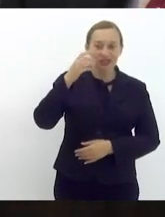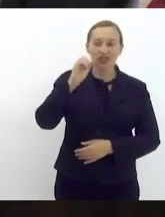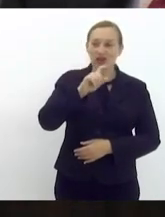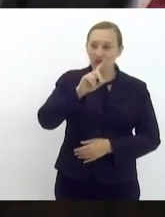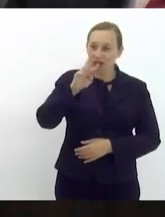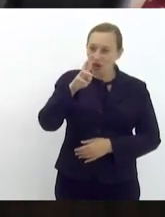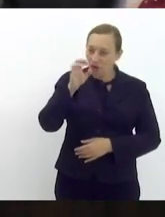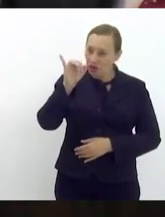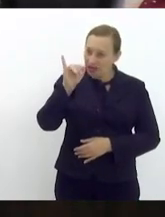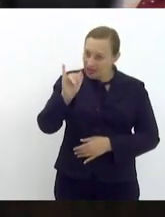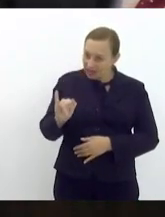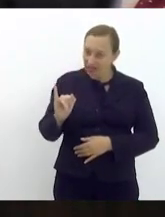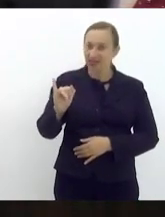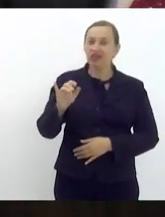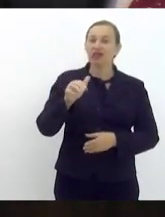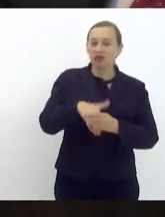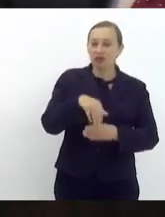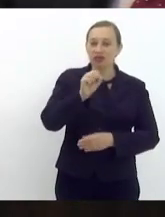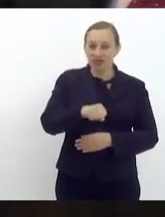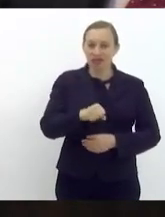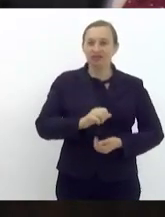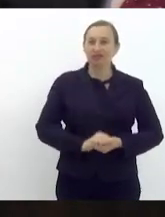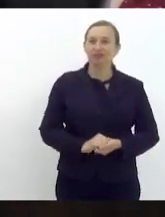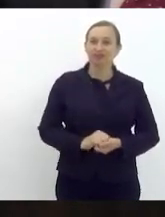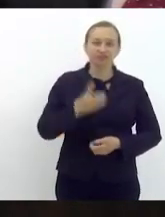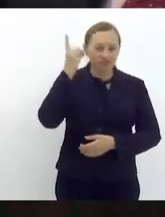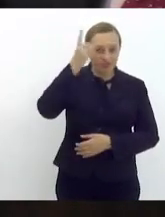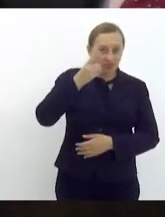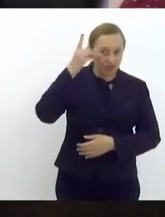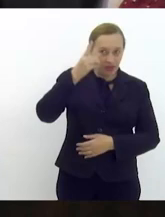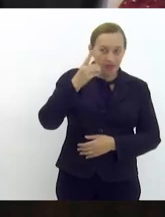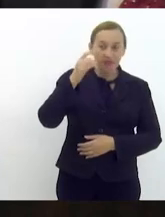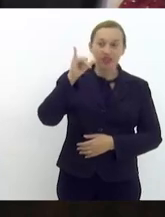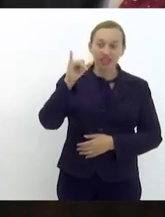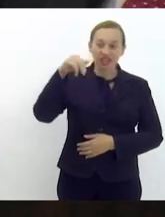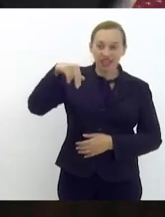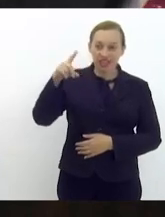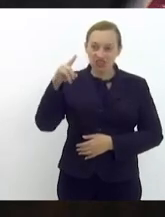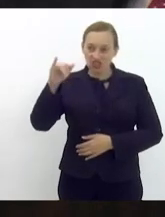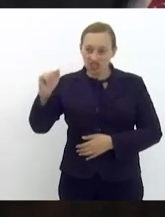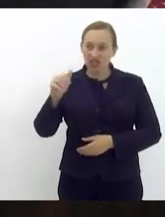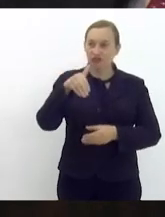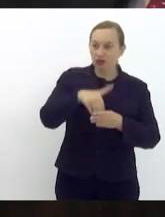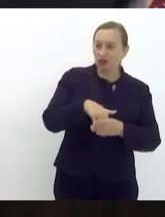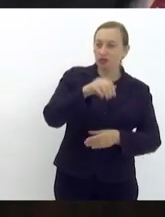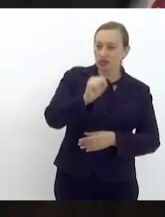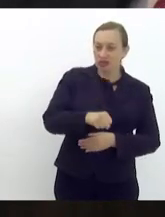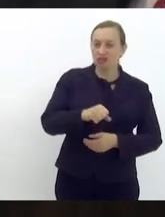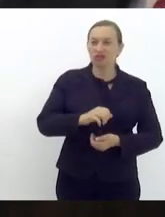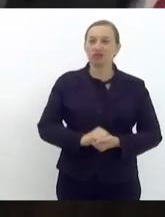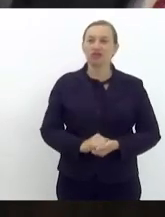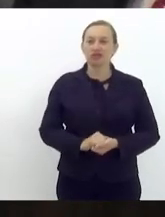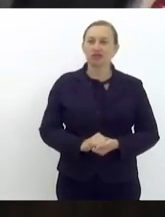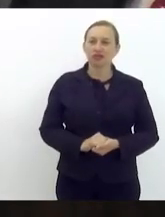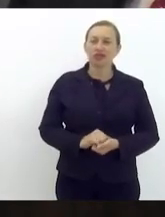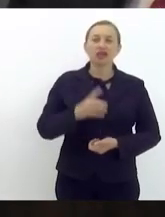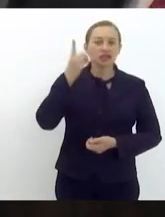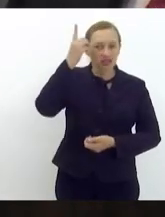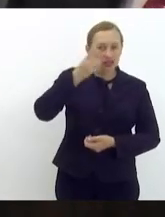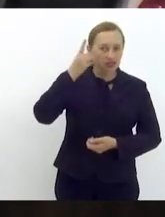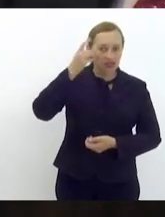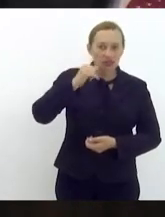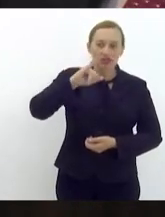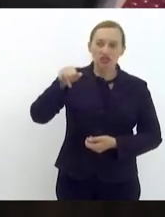também consignou seu voto. Sim. Deputada Índia Melau deixou consignado seu voto. Sim. Deputado